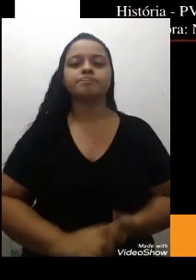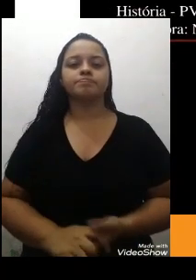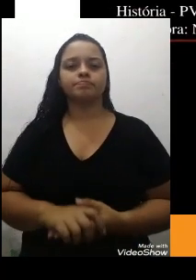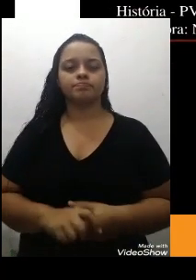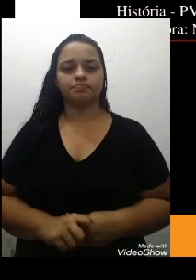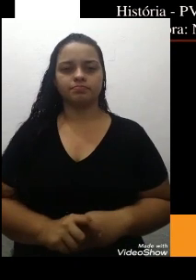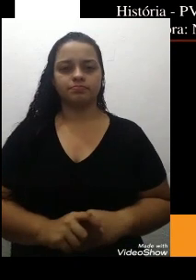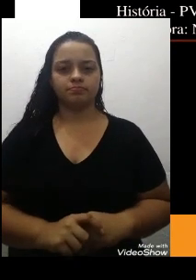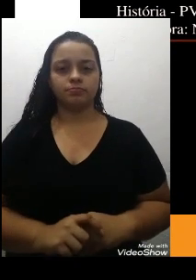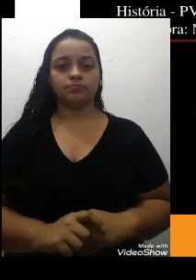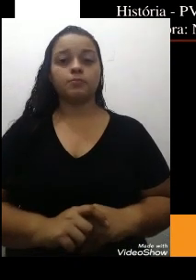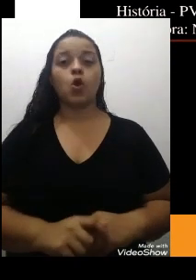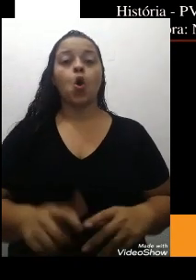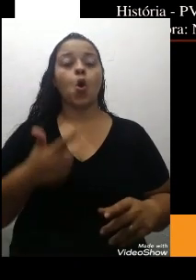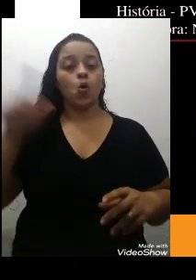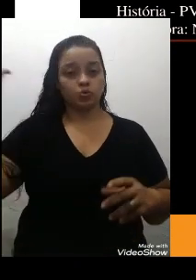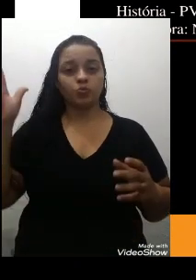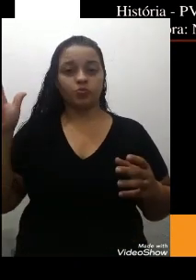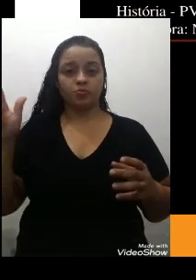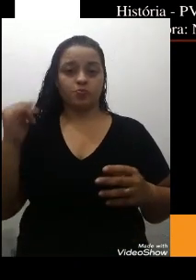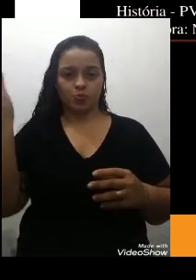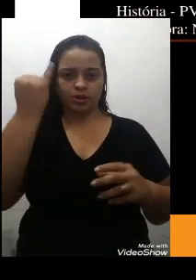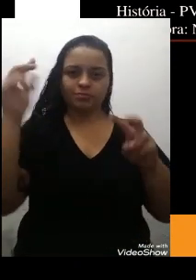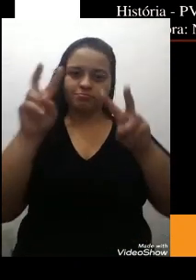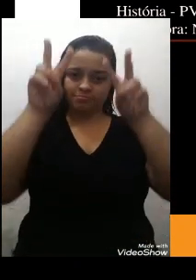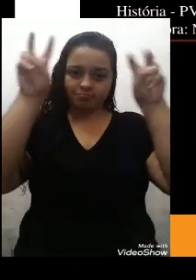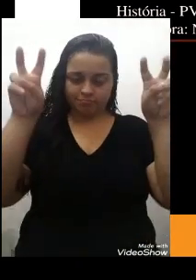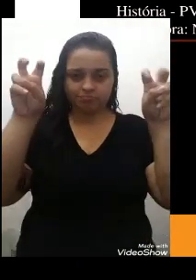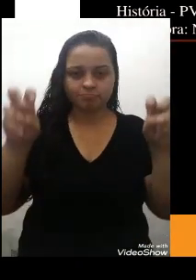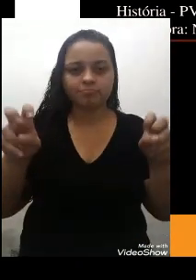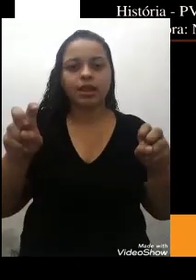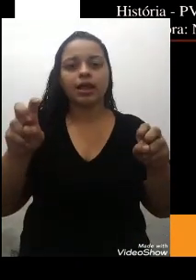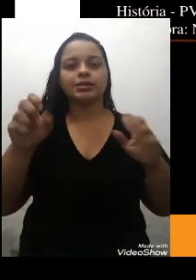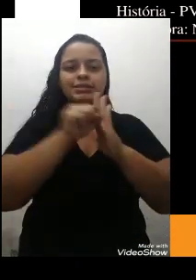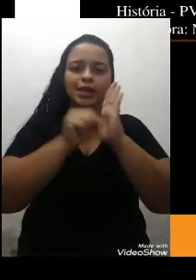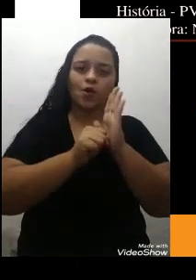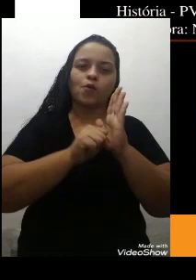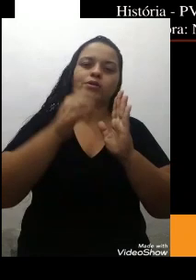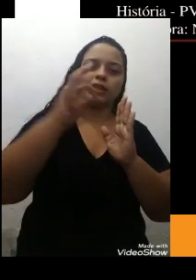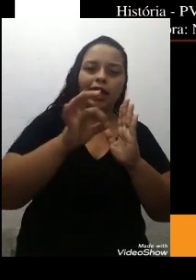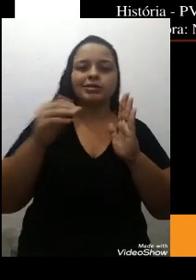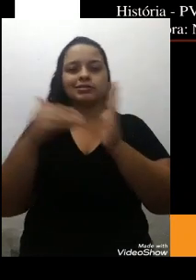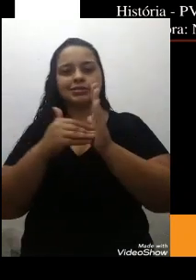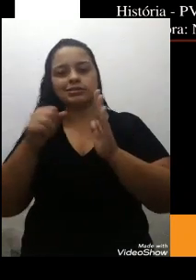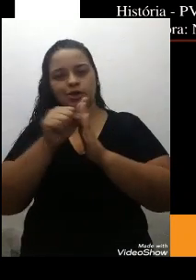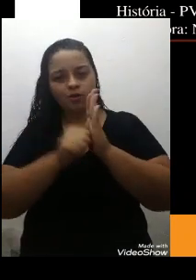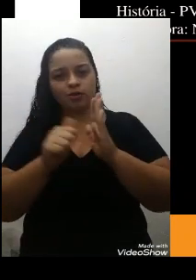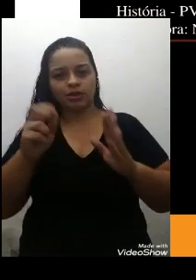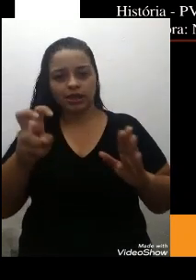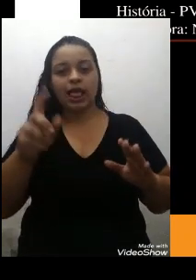Outro ponto importante para a gente pensar no continente africano entre os séculos X e XV são as relações comerciais